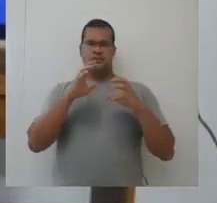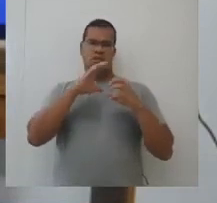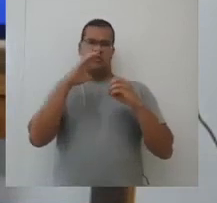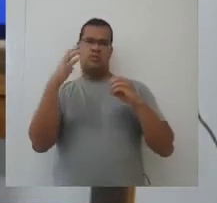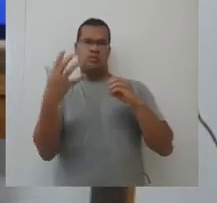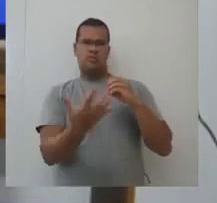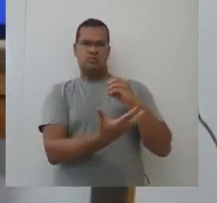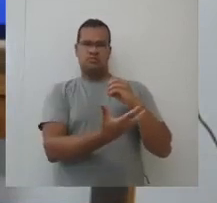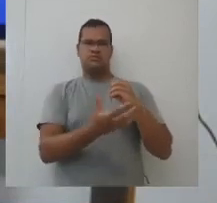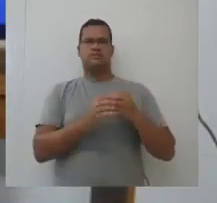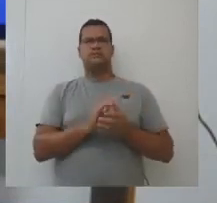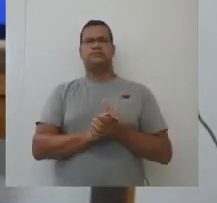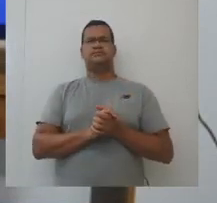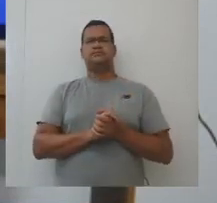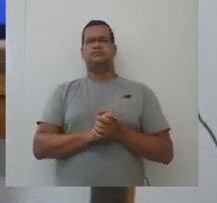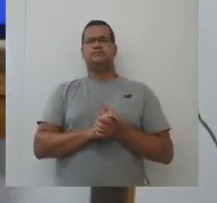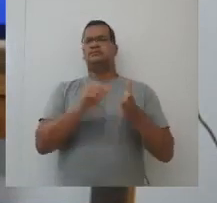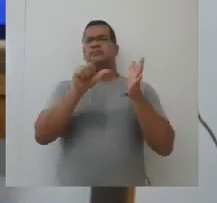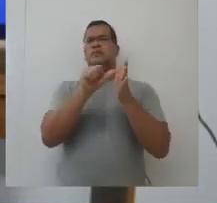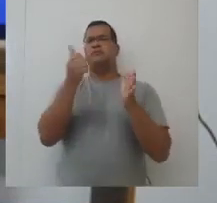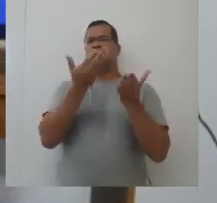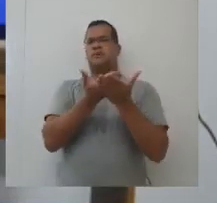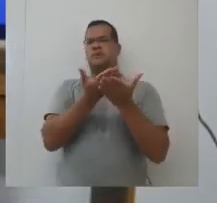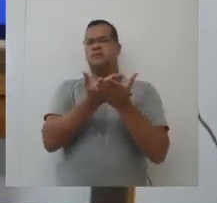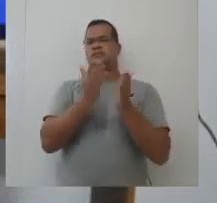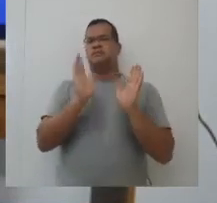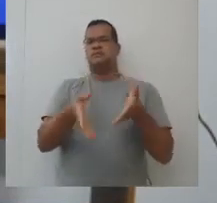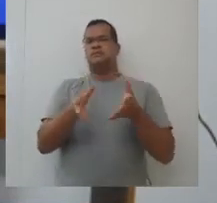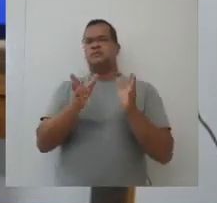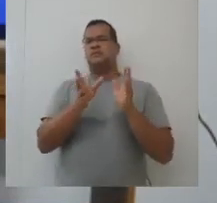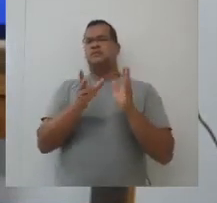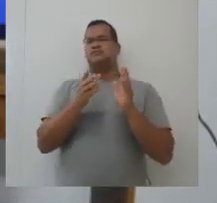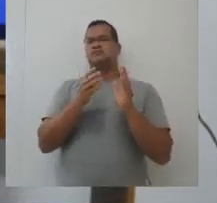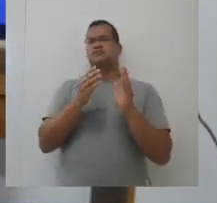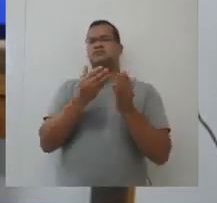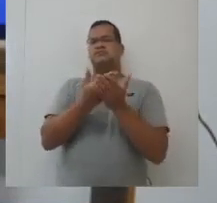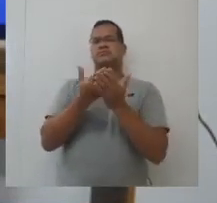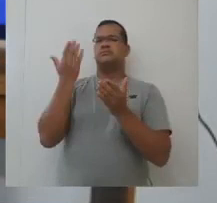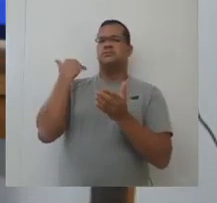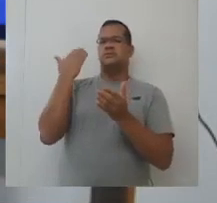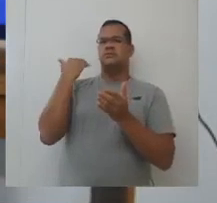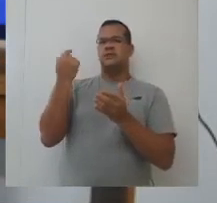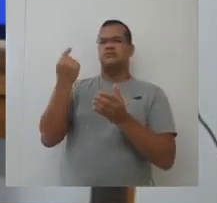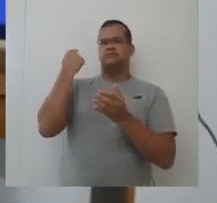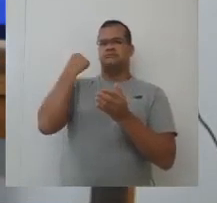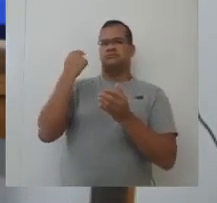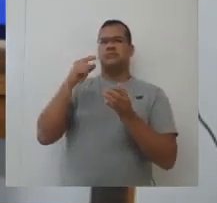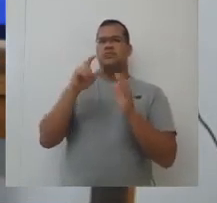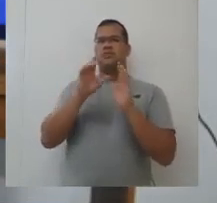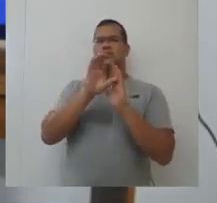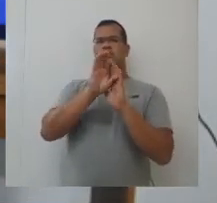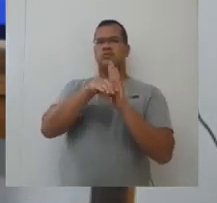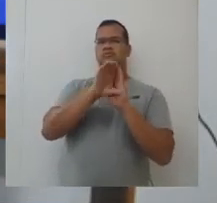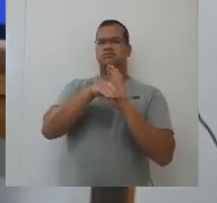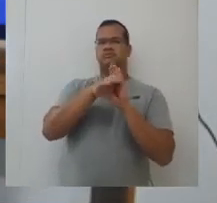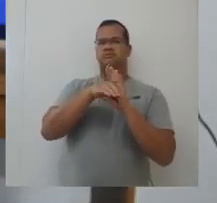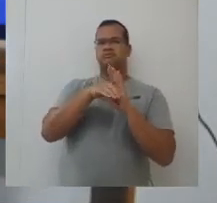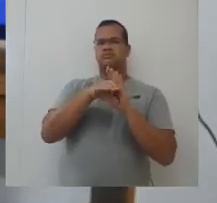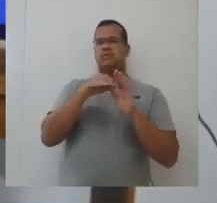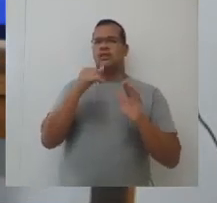elétrico. Na primeira aula, nós trabalhamos os conceitos básicos da